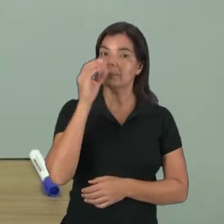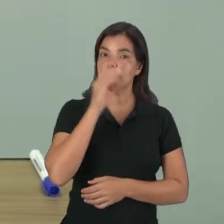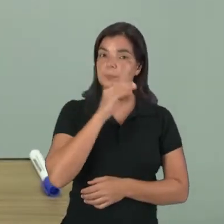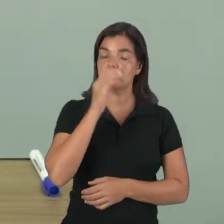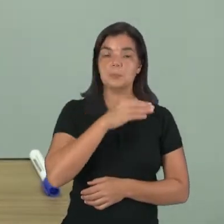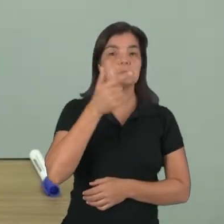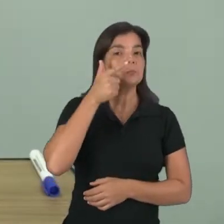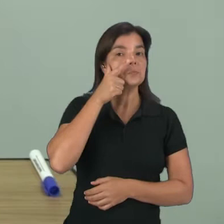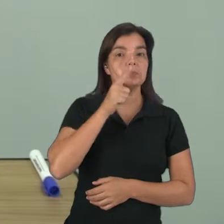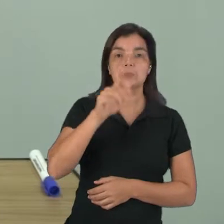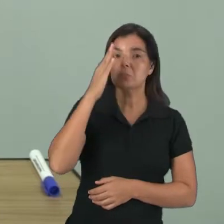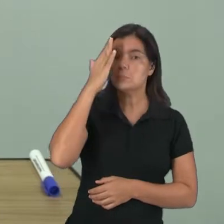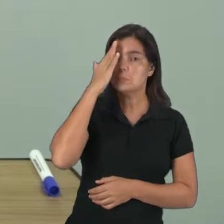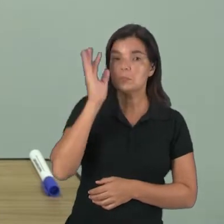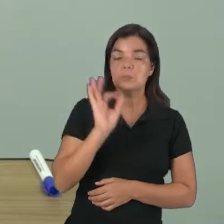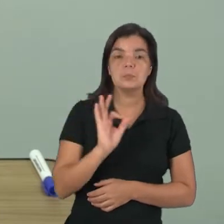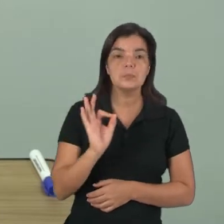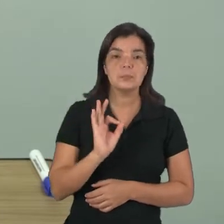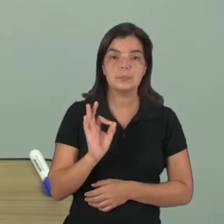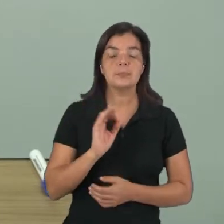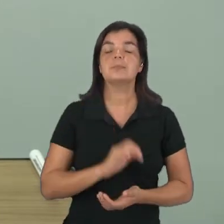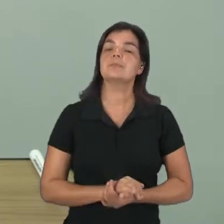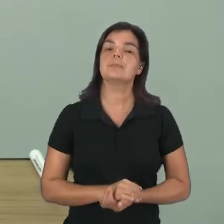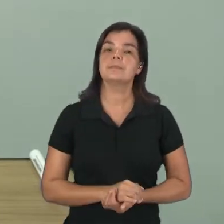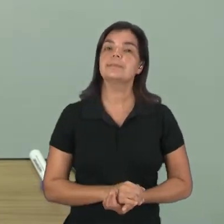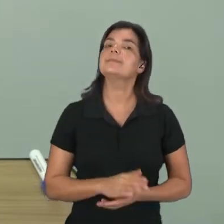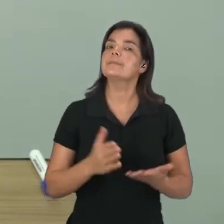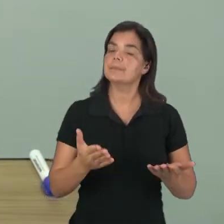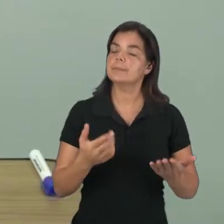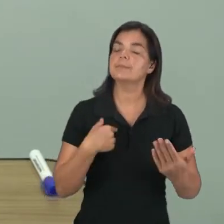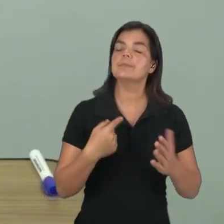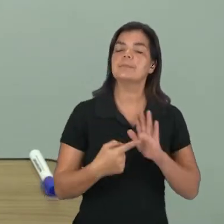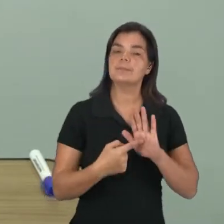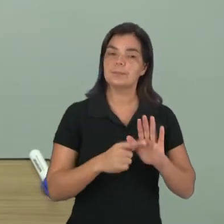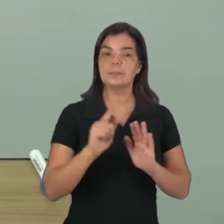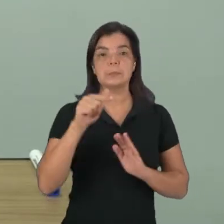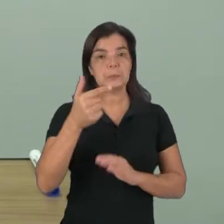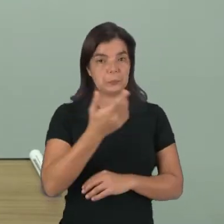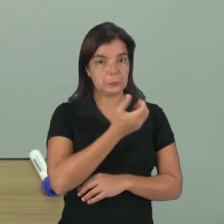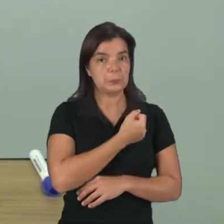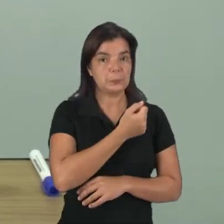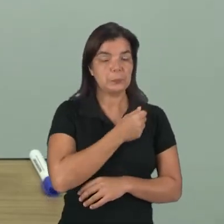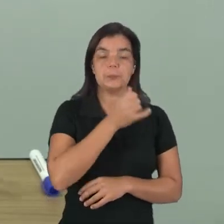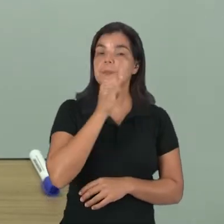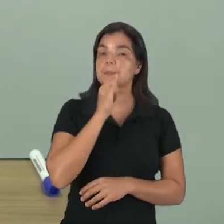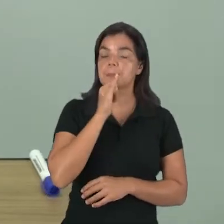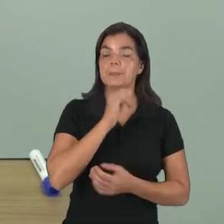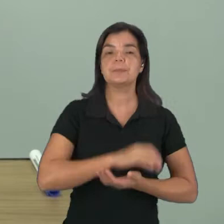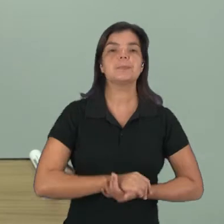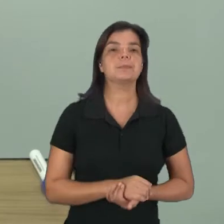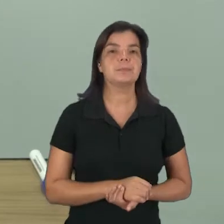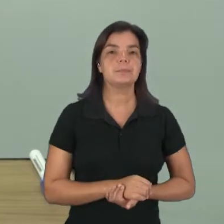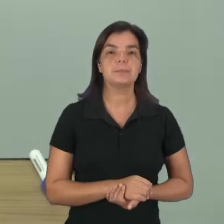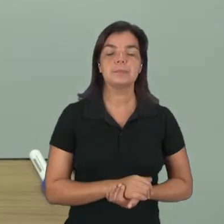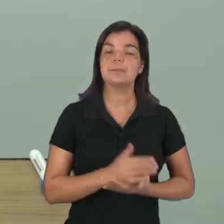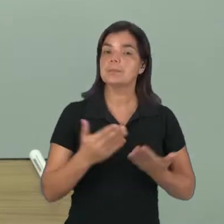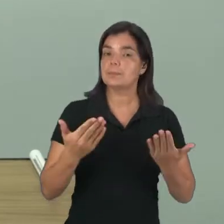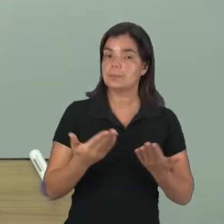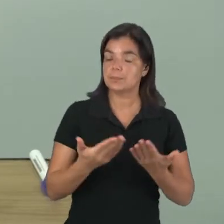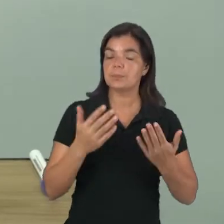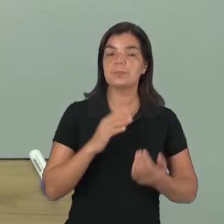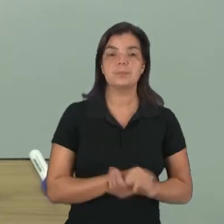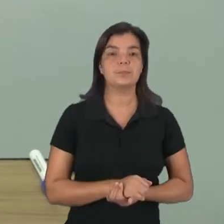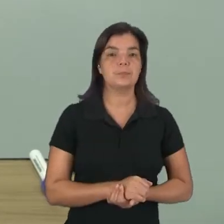não consegui entender ainda. Não tem problema, eu trouxe para vocês mais um exemplo. Isso mesmo, e agora nós